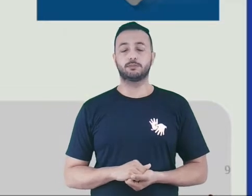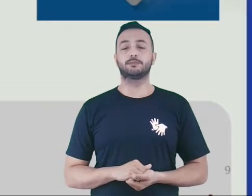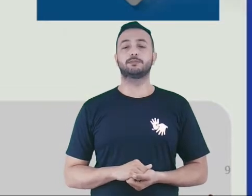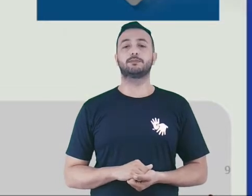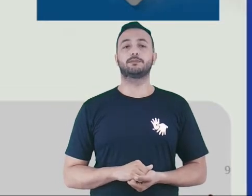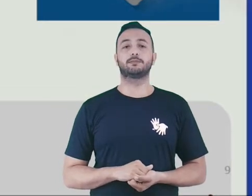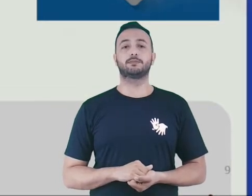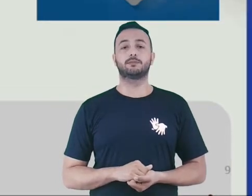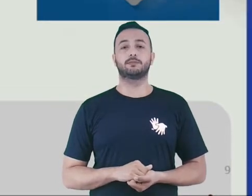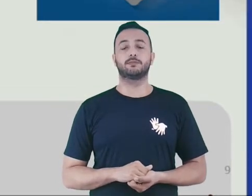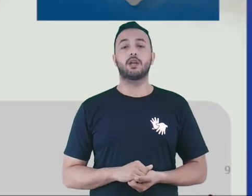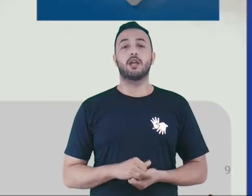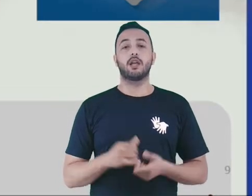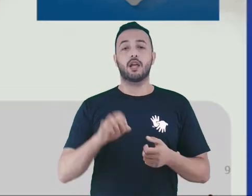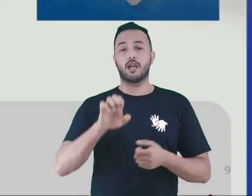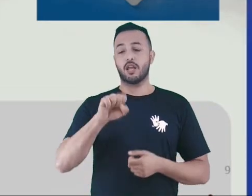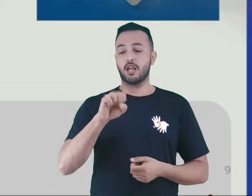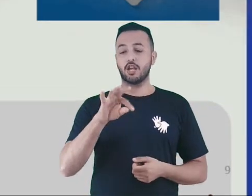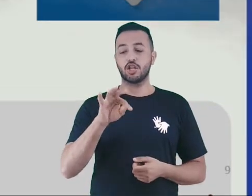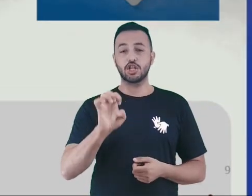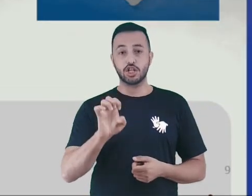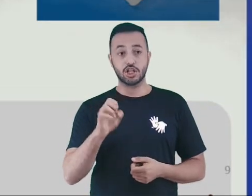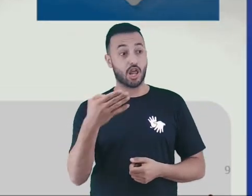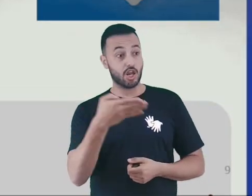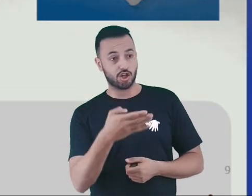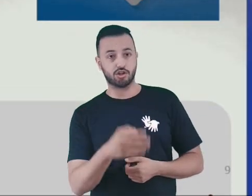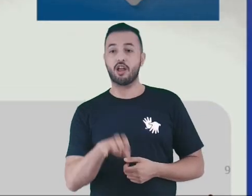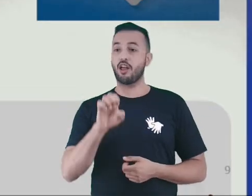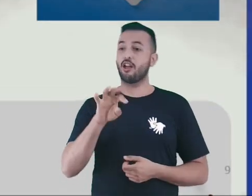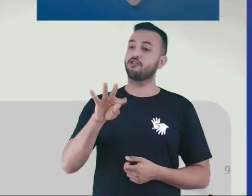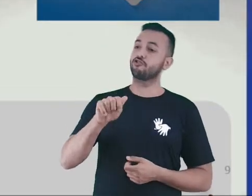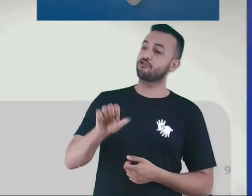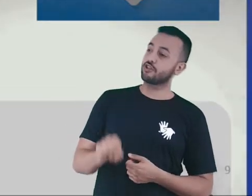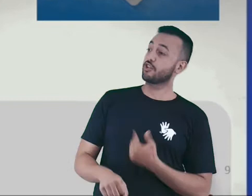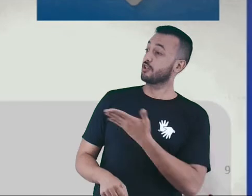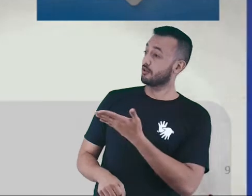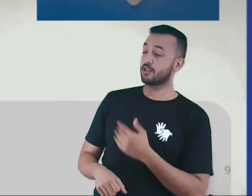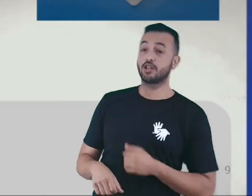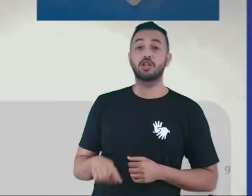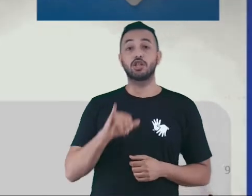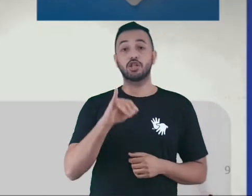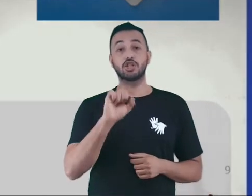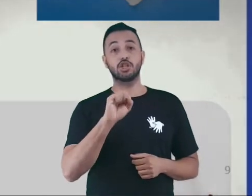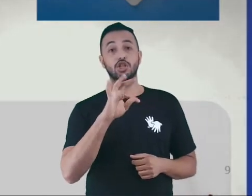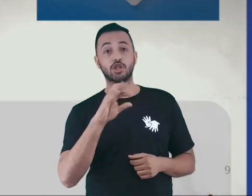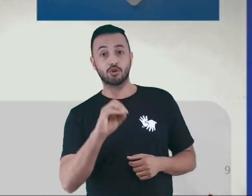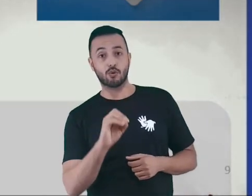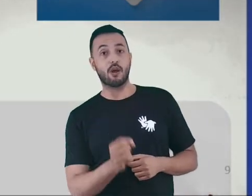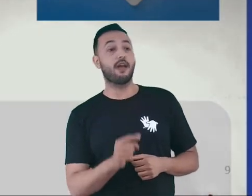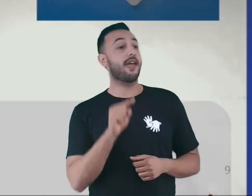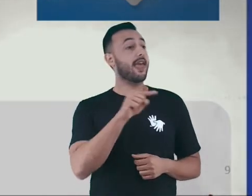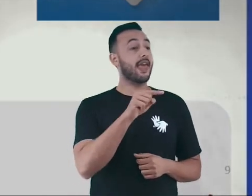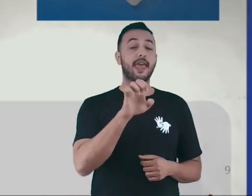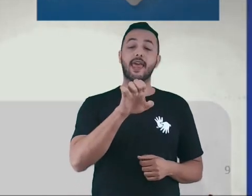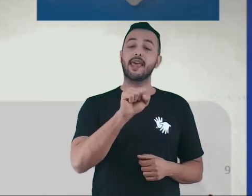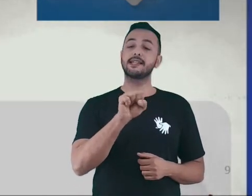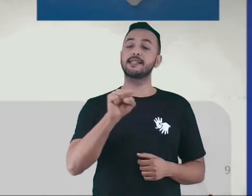São este, estas, estes, isto, esse,